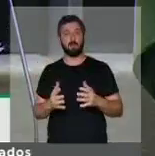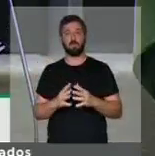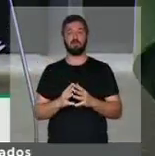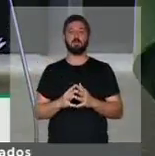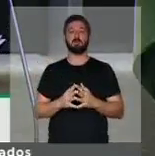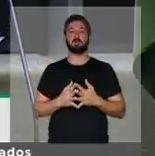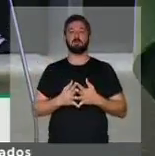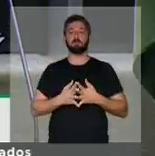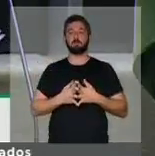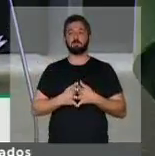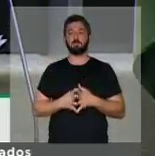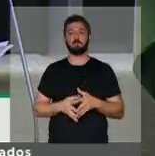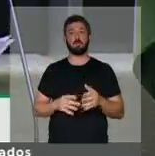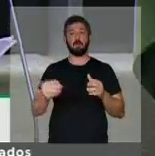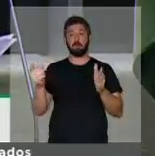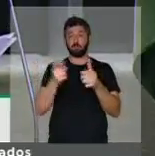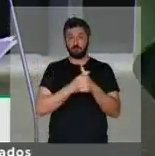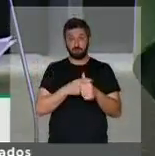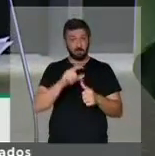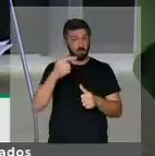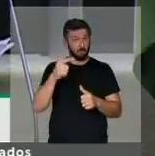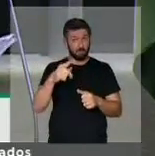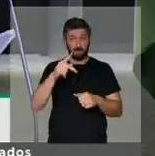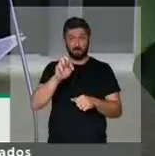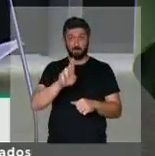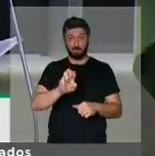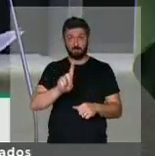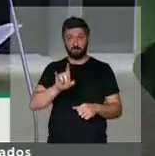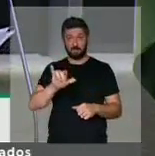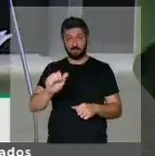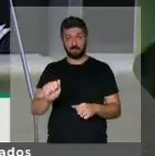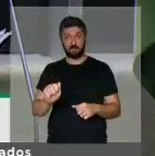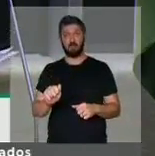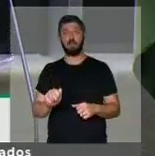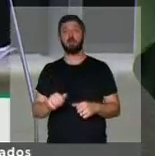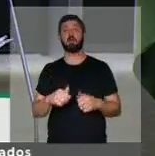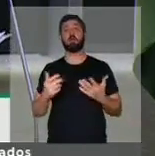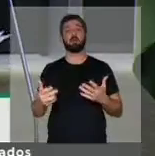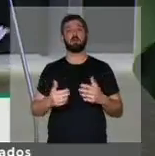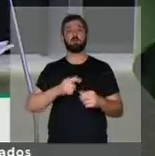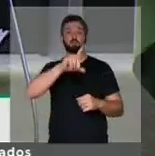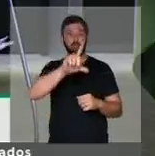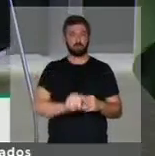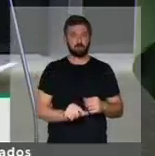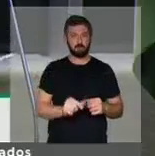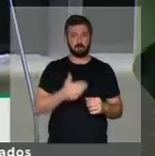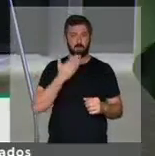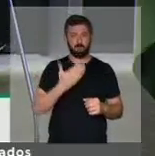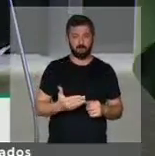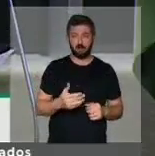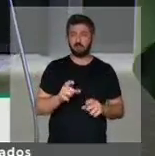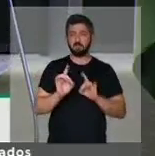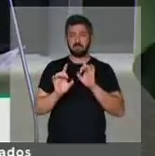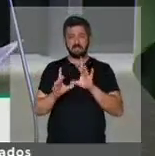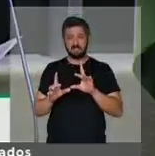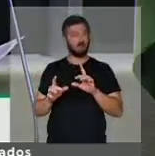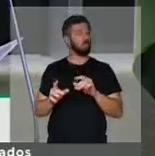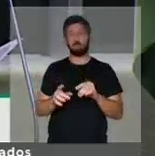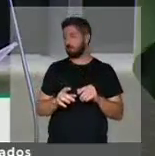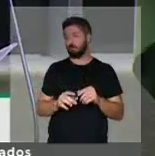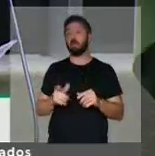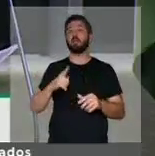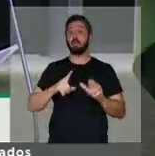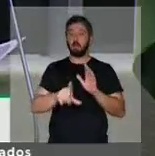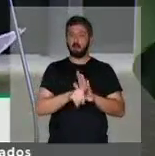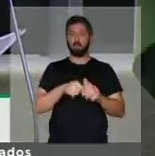como não há rombo na Previdência, a proposta do governo não diminui os privilégios. Há leis para combatê-los,